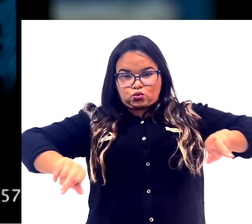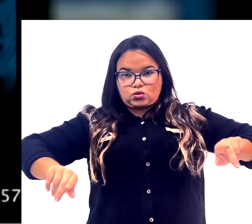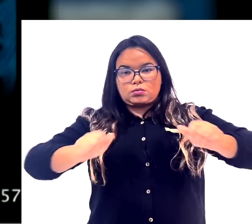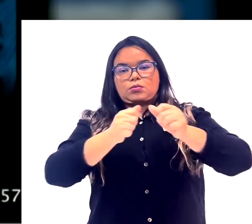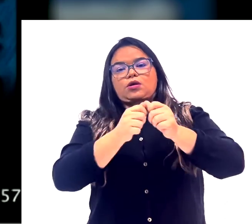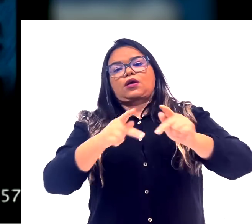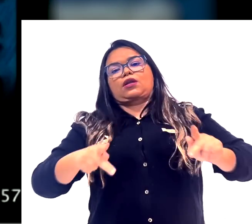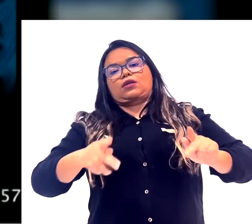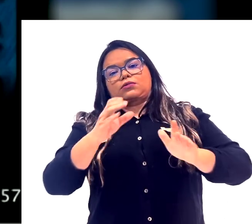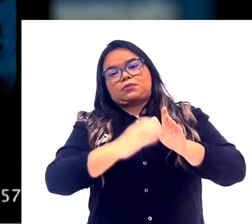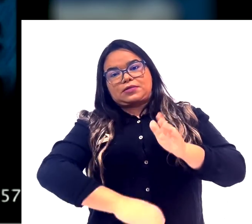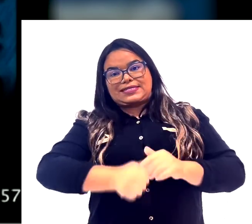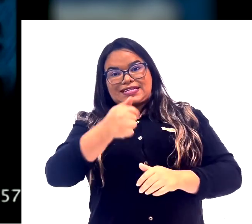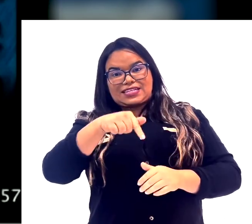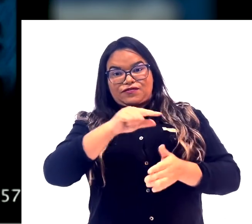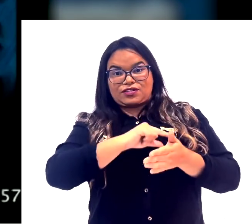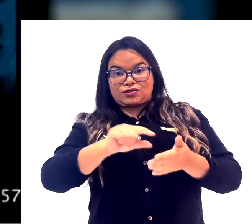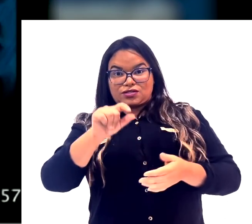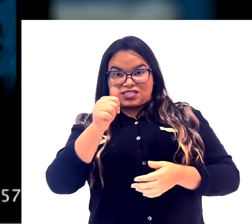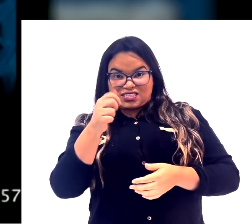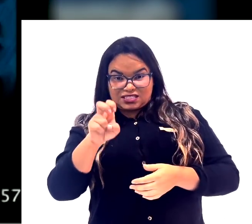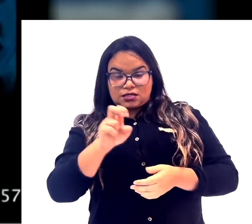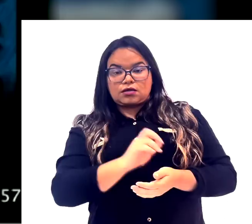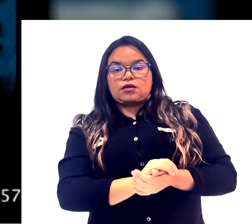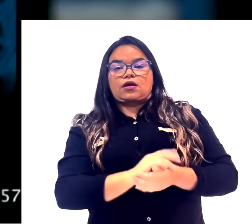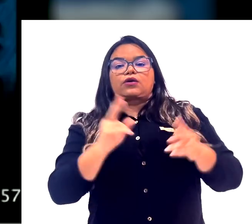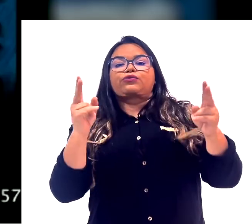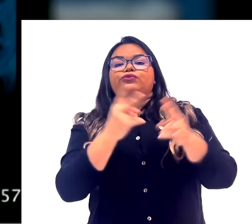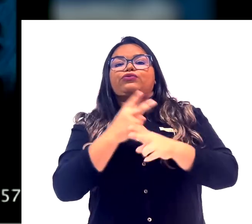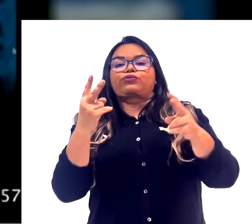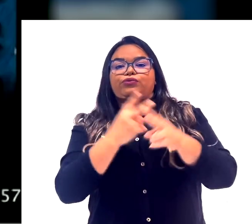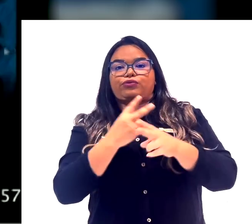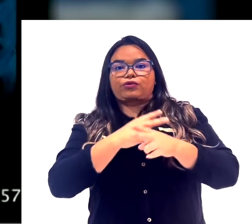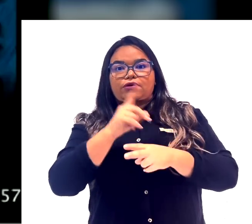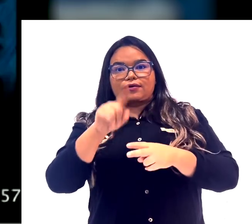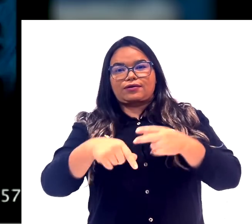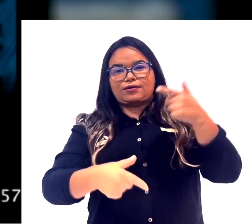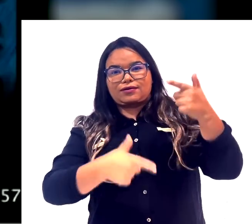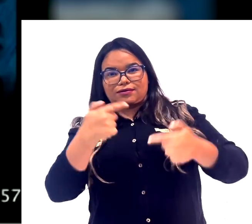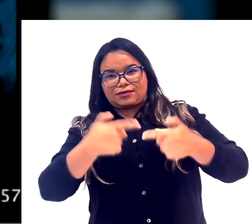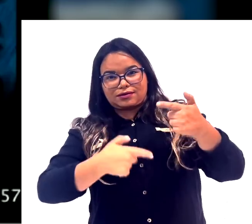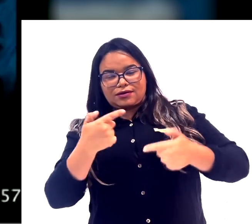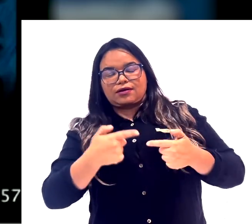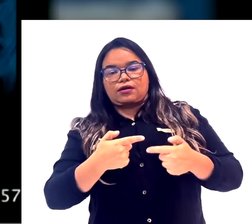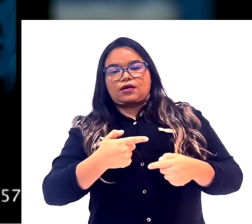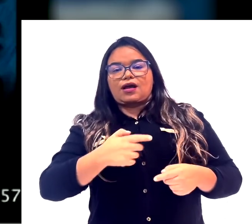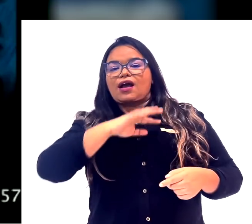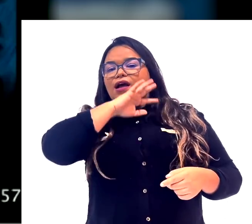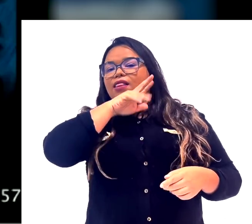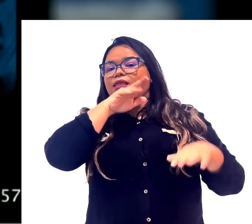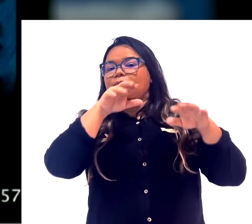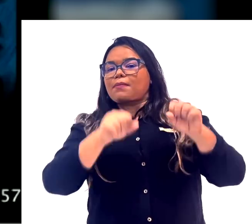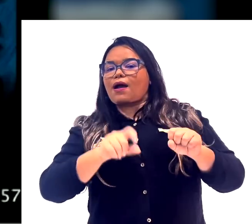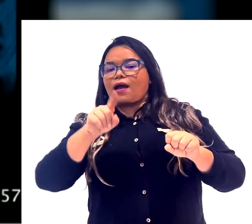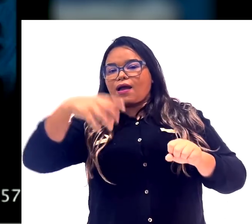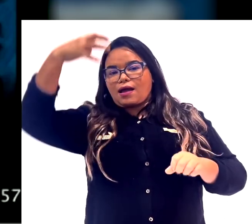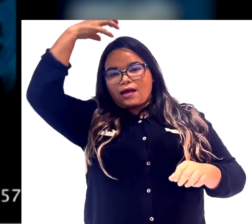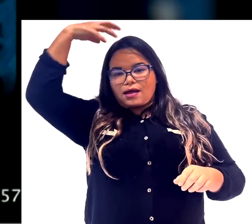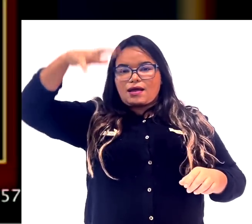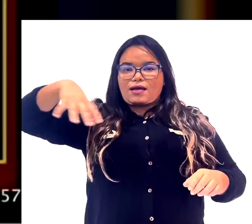multidões, Apocalipse 17:15. E o vento dissemos que é guerra, e bestas são reinos,